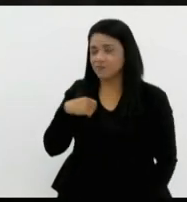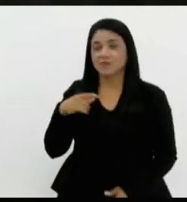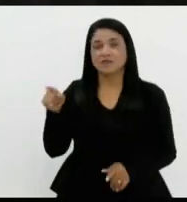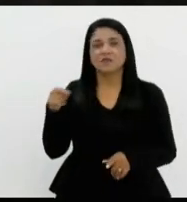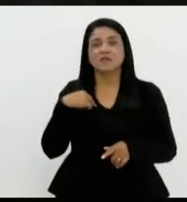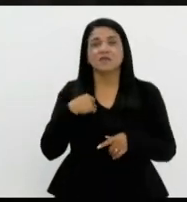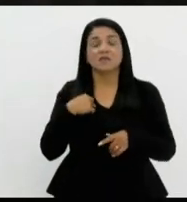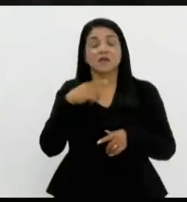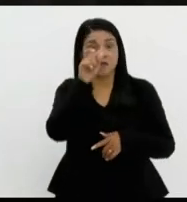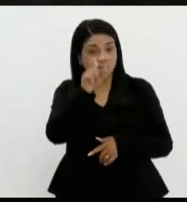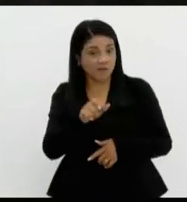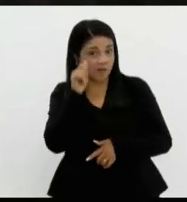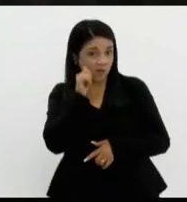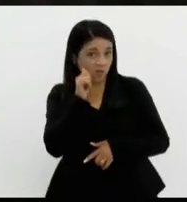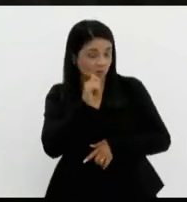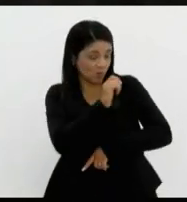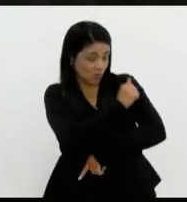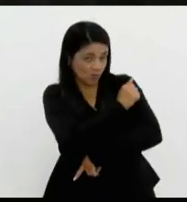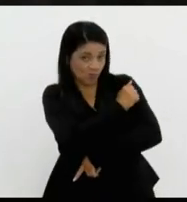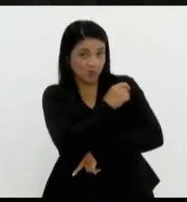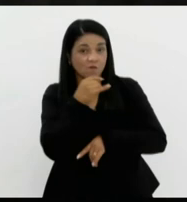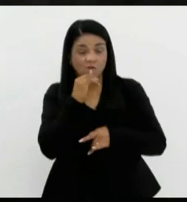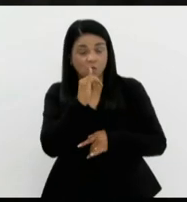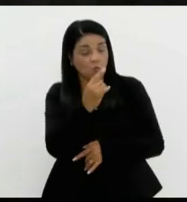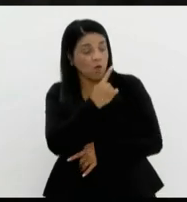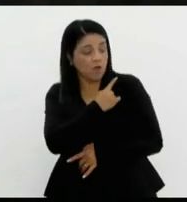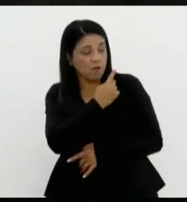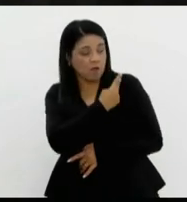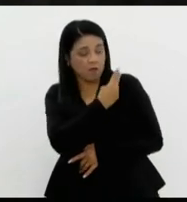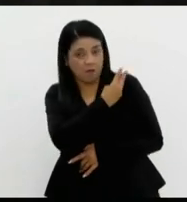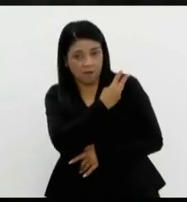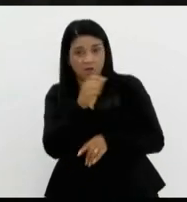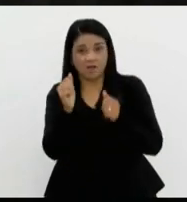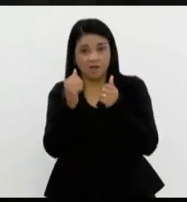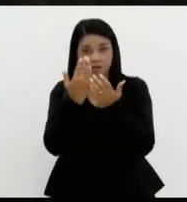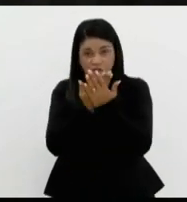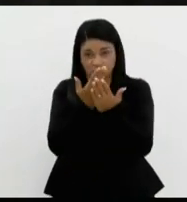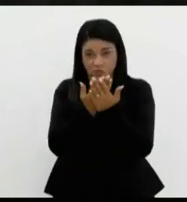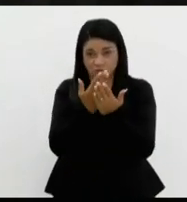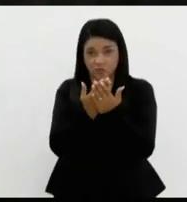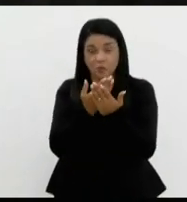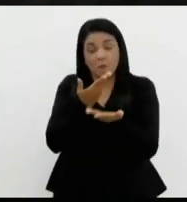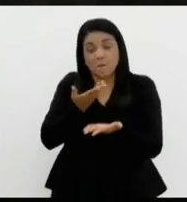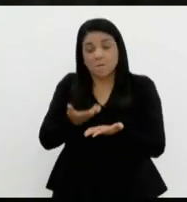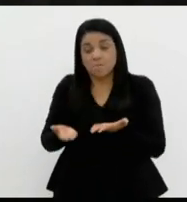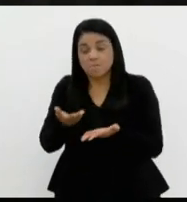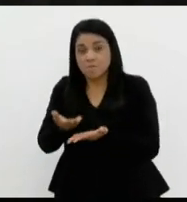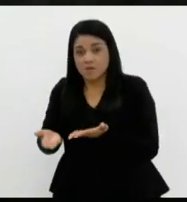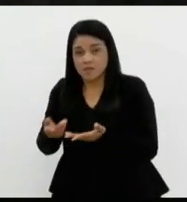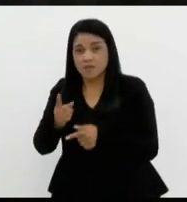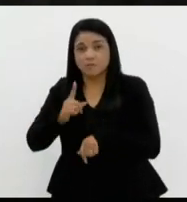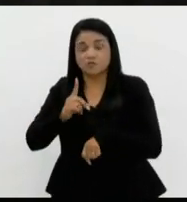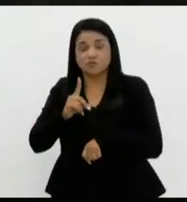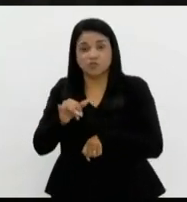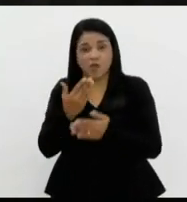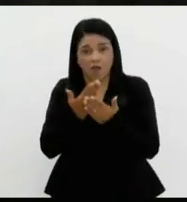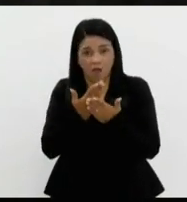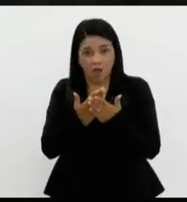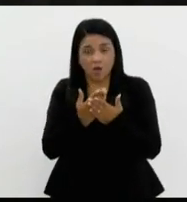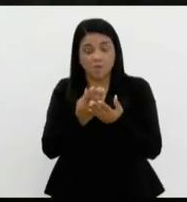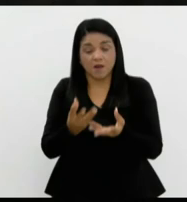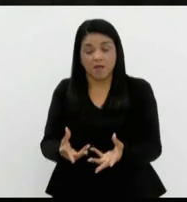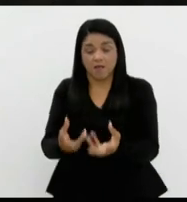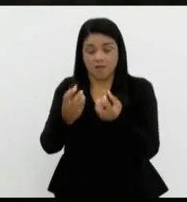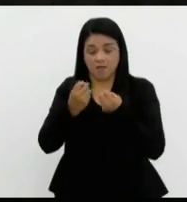que somos estudantes do ensino médio, nós perdemos dia de aula para poder receber o